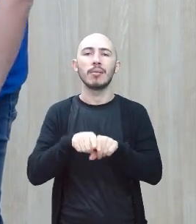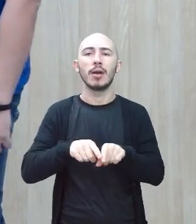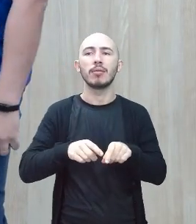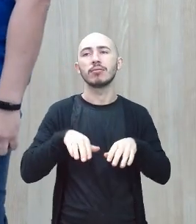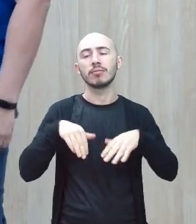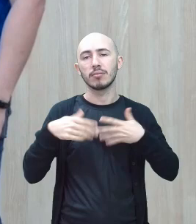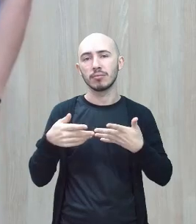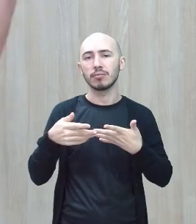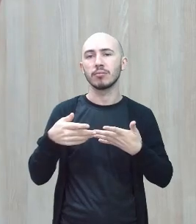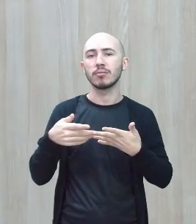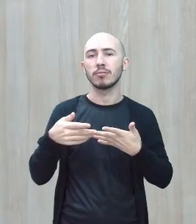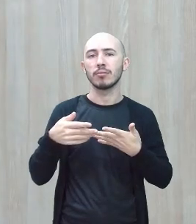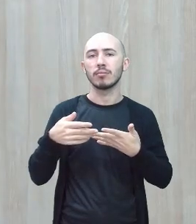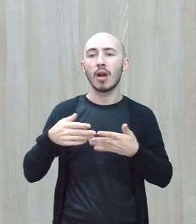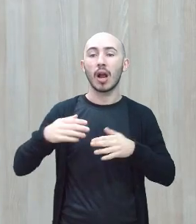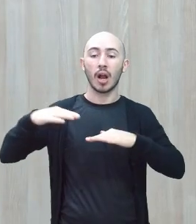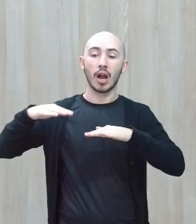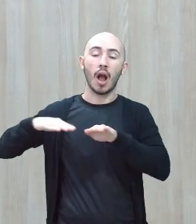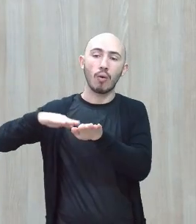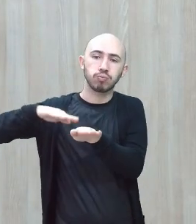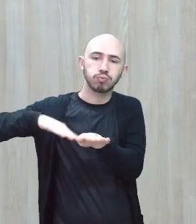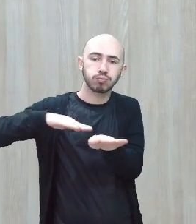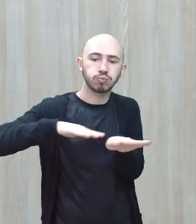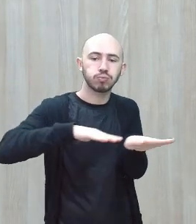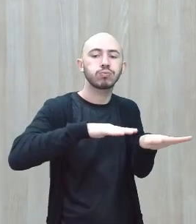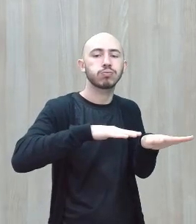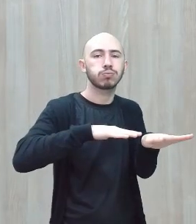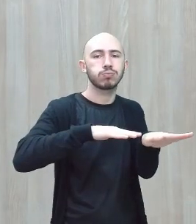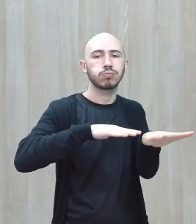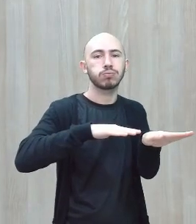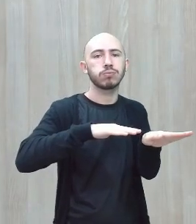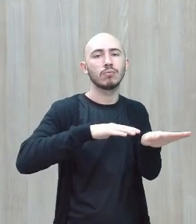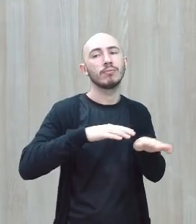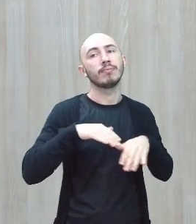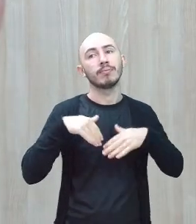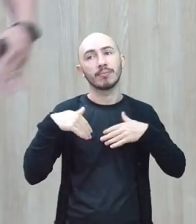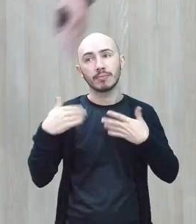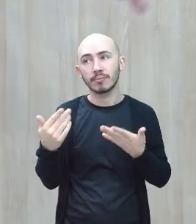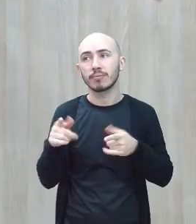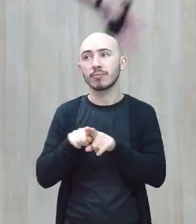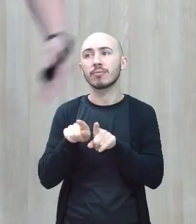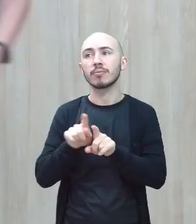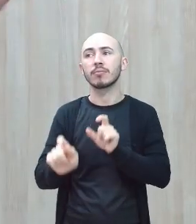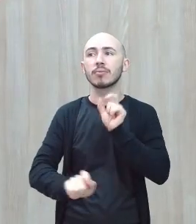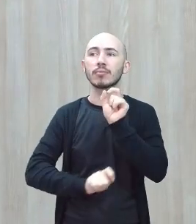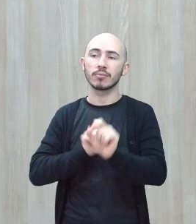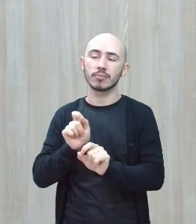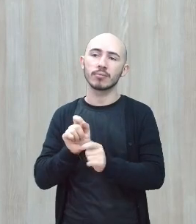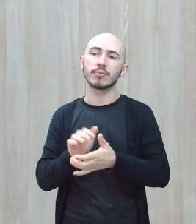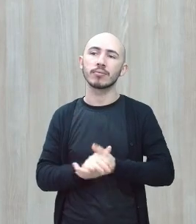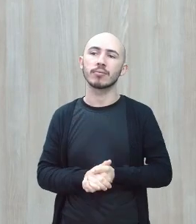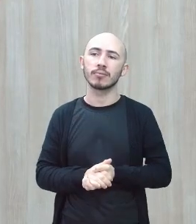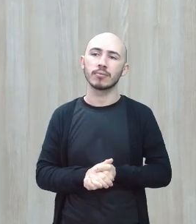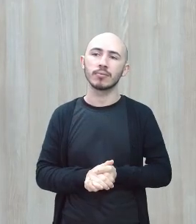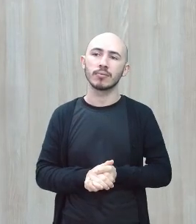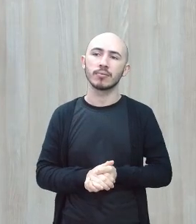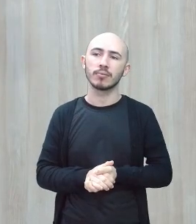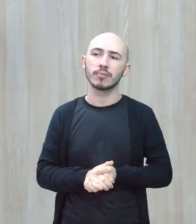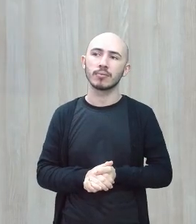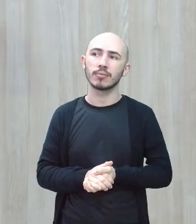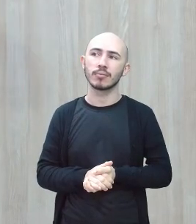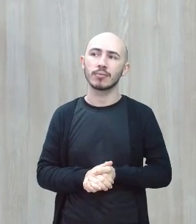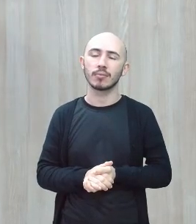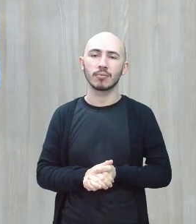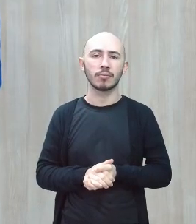táxi, você tem lá numa calçada, uma tudo de táxi lá enfileirado, né? Vários táxis. E aí não chamou assim